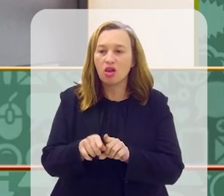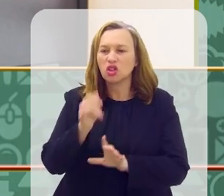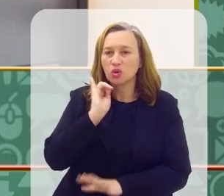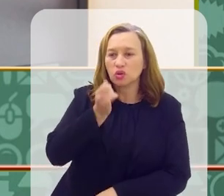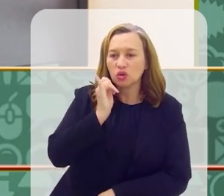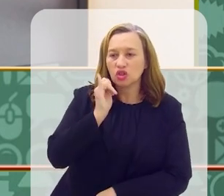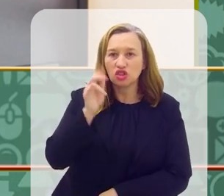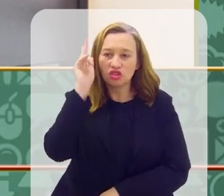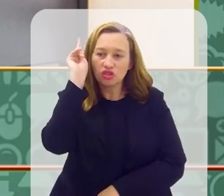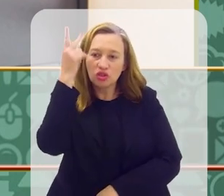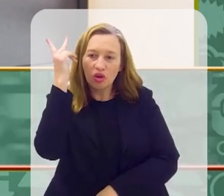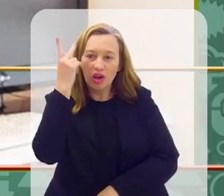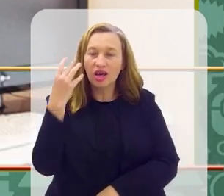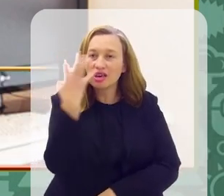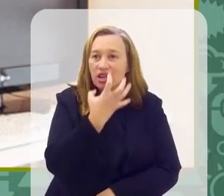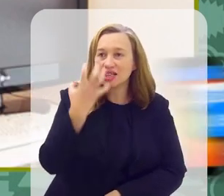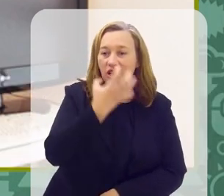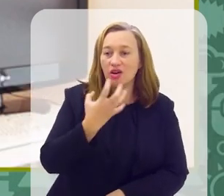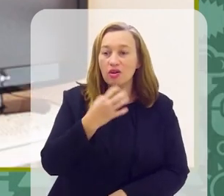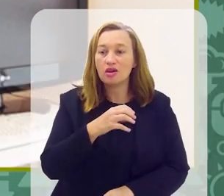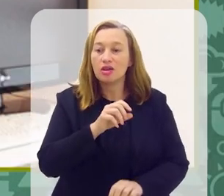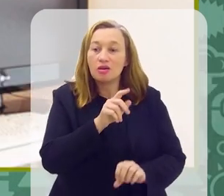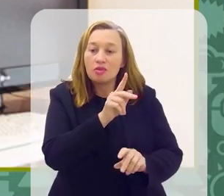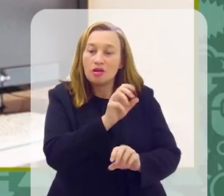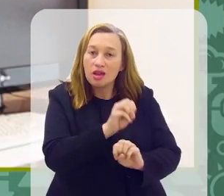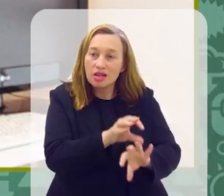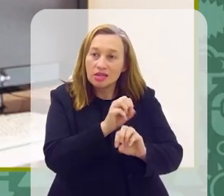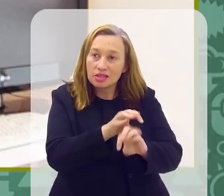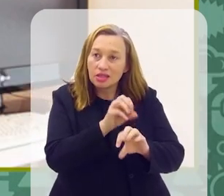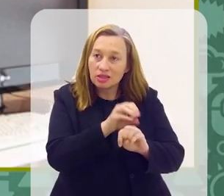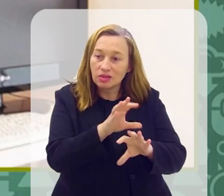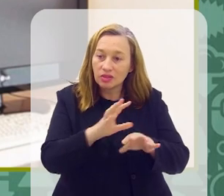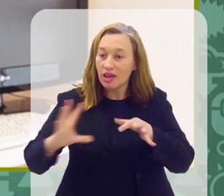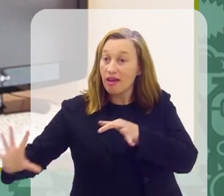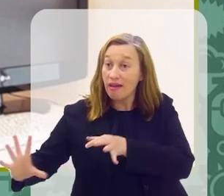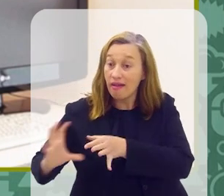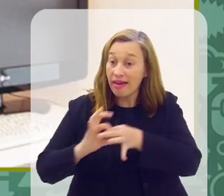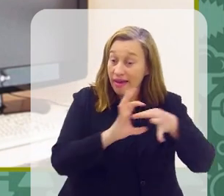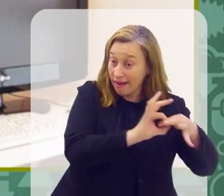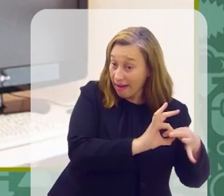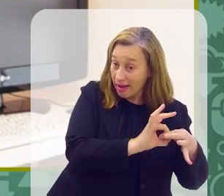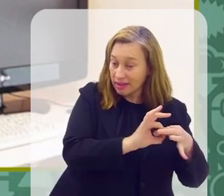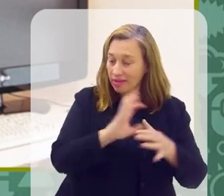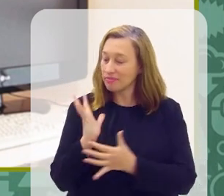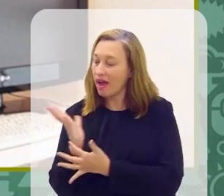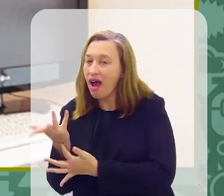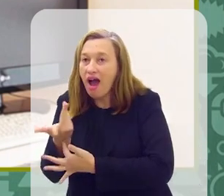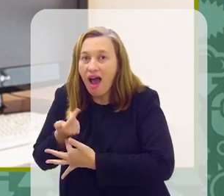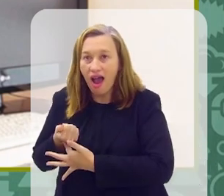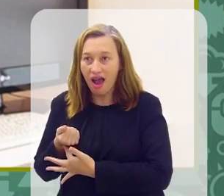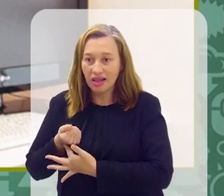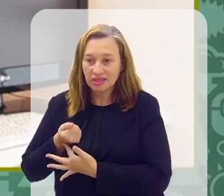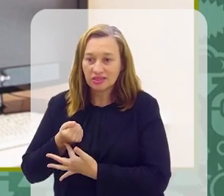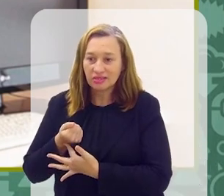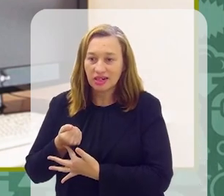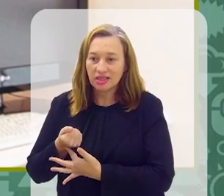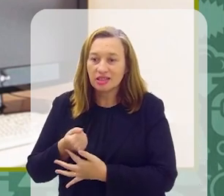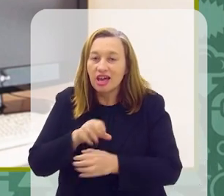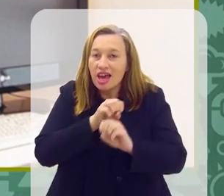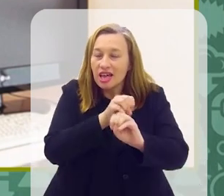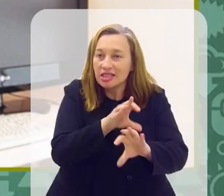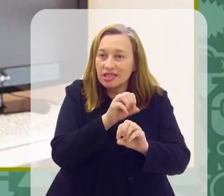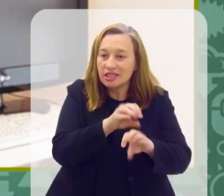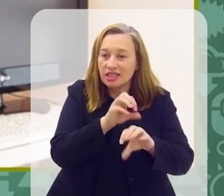cantor, tendo sua performance como educador intrinsecamente atrelada à sua concepção artística, o que o faz educar